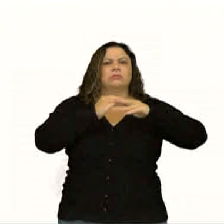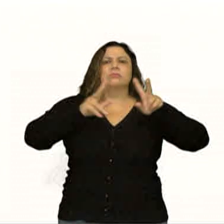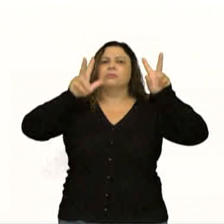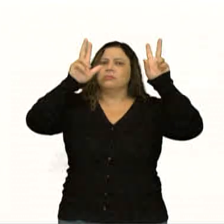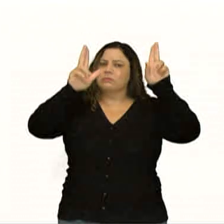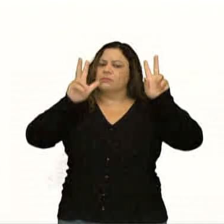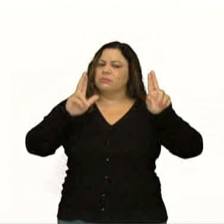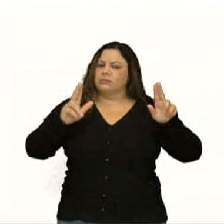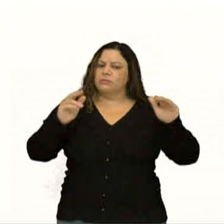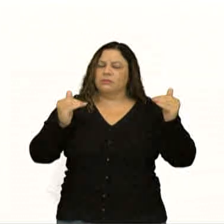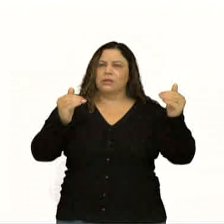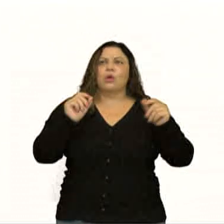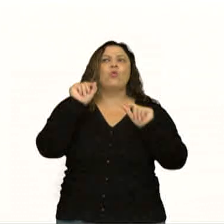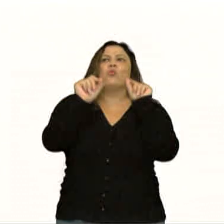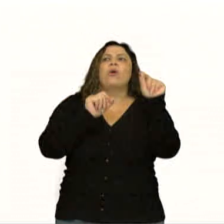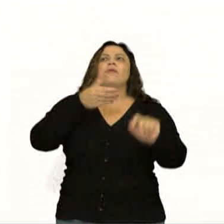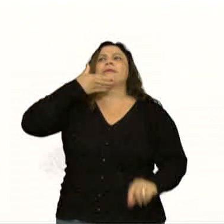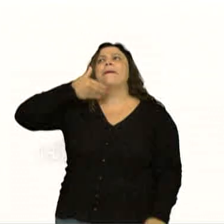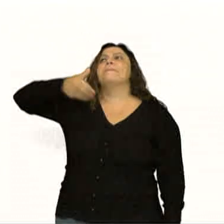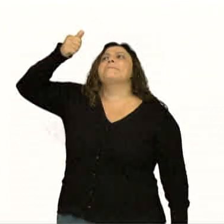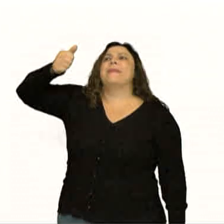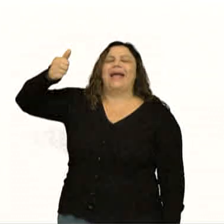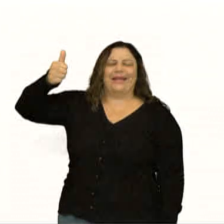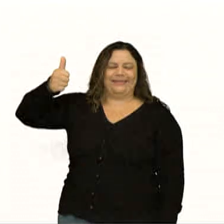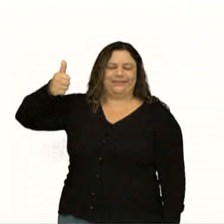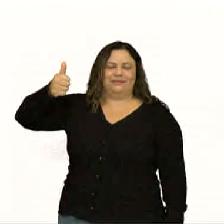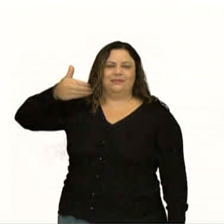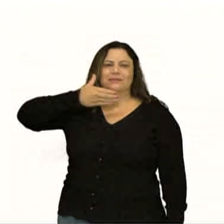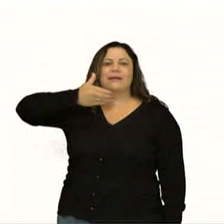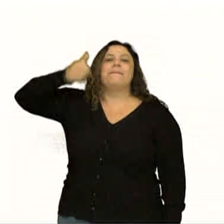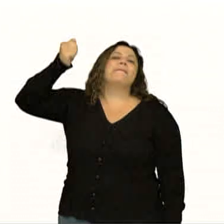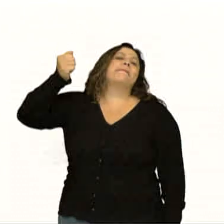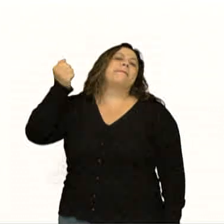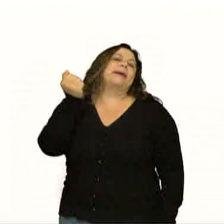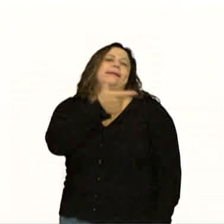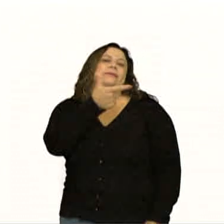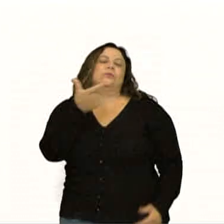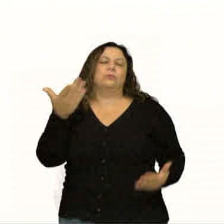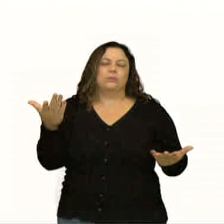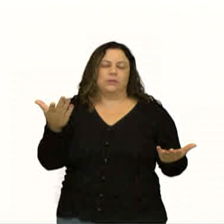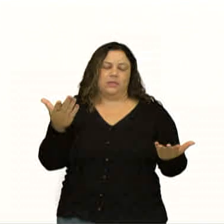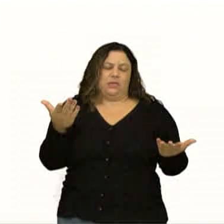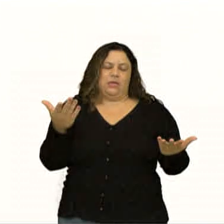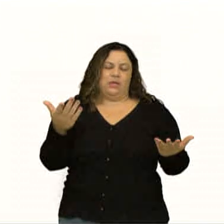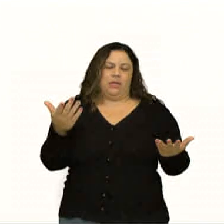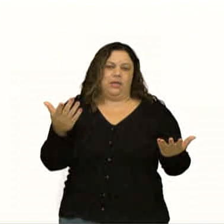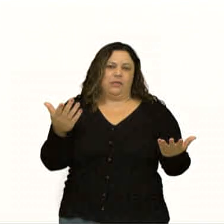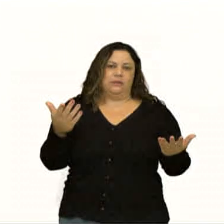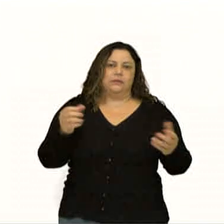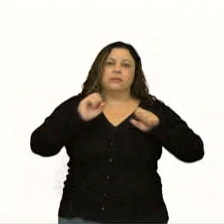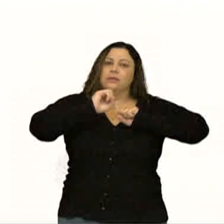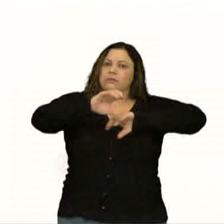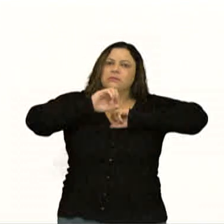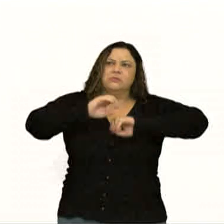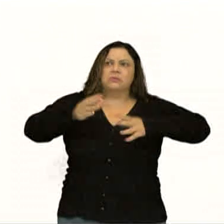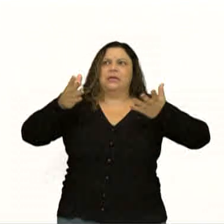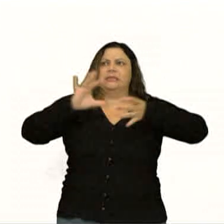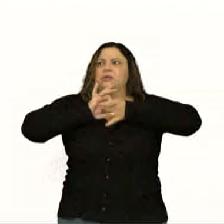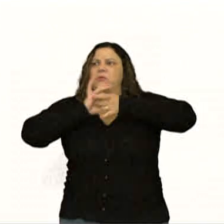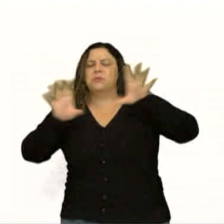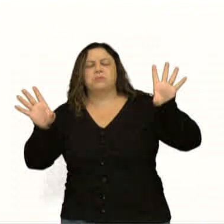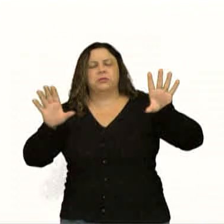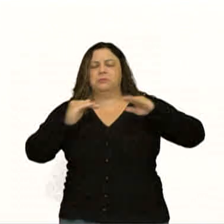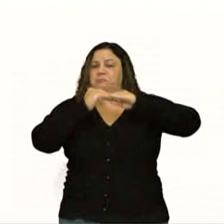seja, qual que é o direito mais importante? A educação ou a liberdade? Os dois têm o